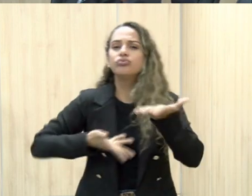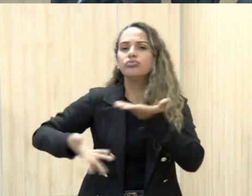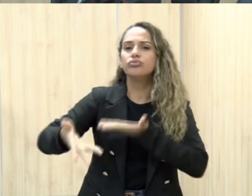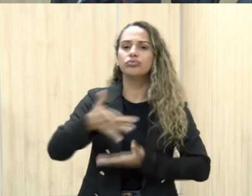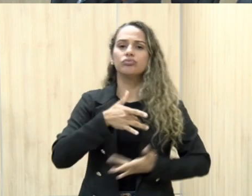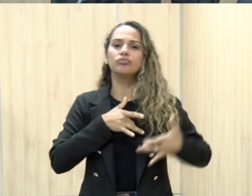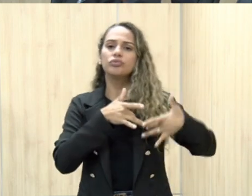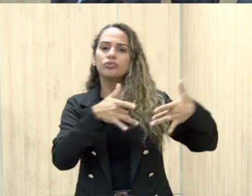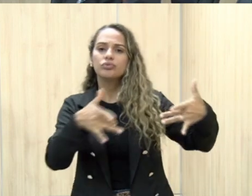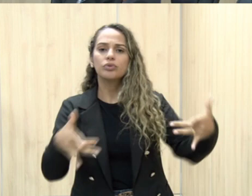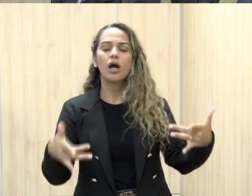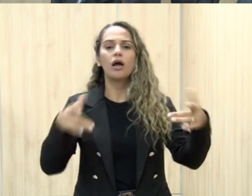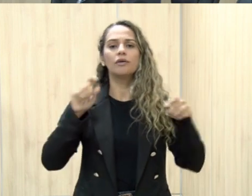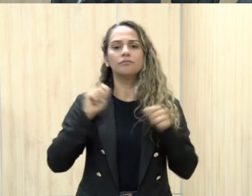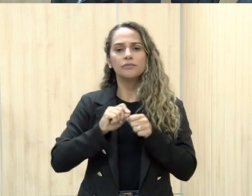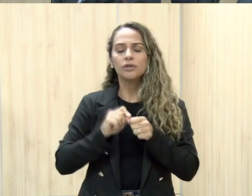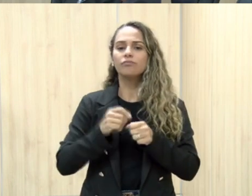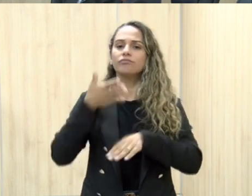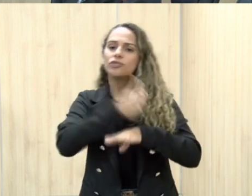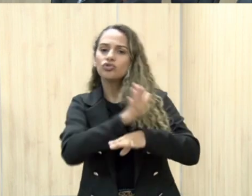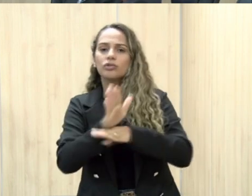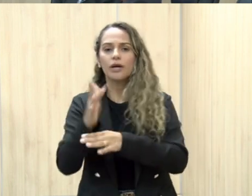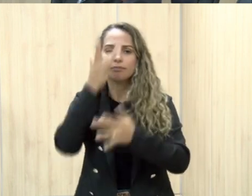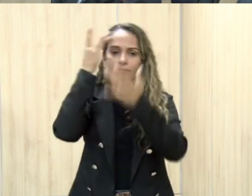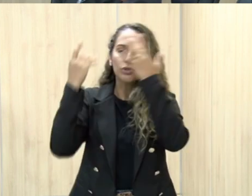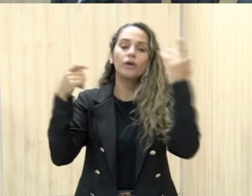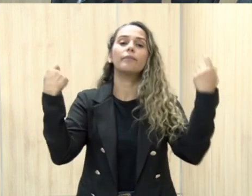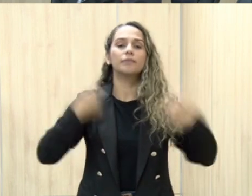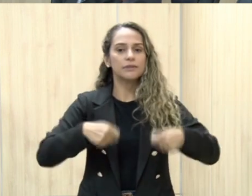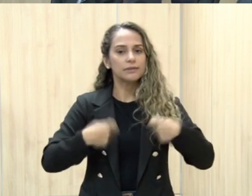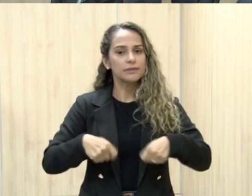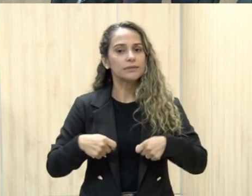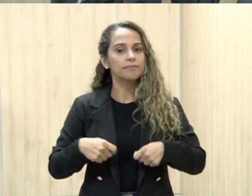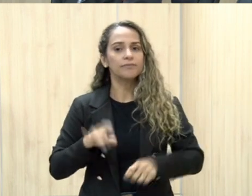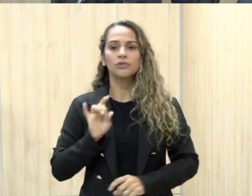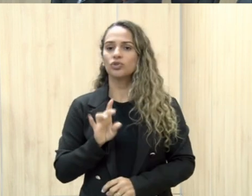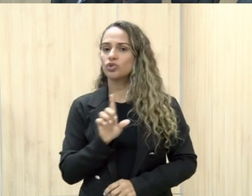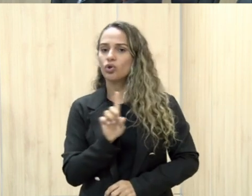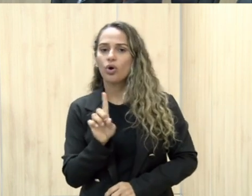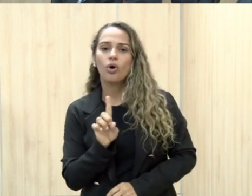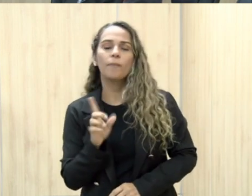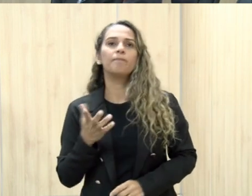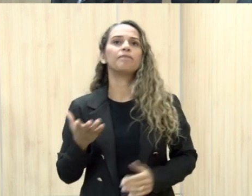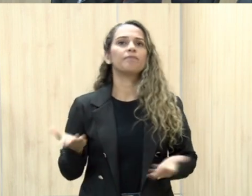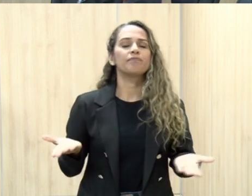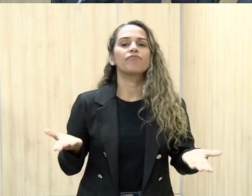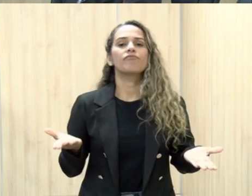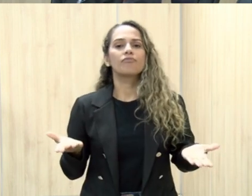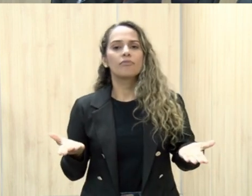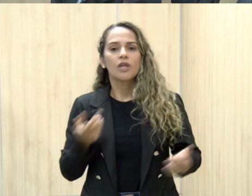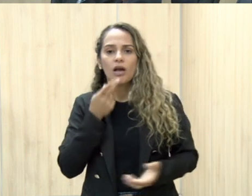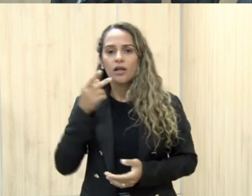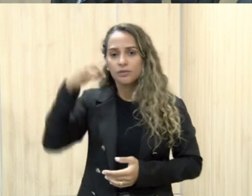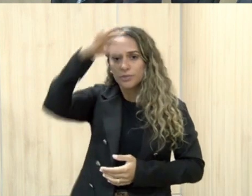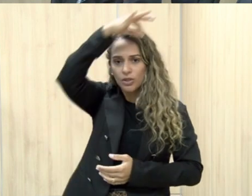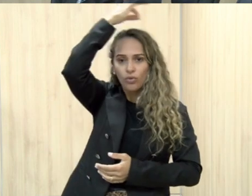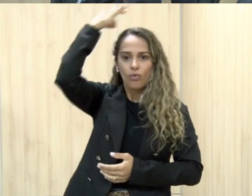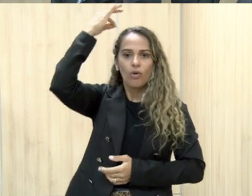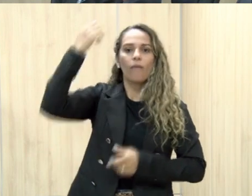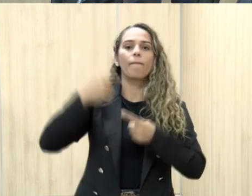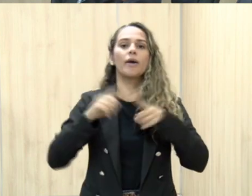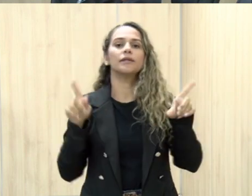né que é de fato estender a mão para aquele que mais precisa não apenas no quesito espiritual